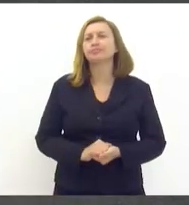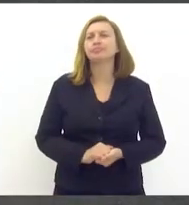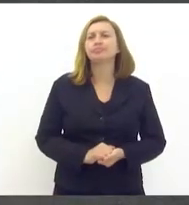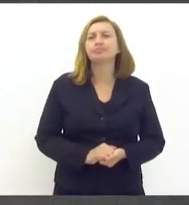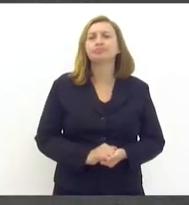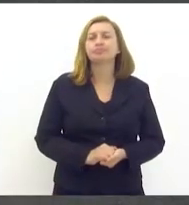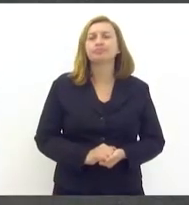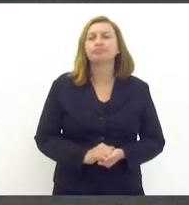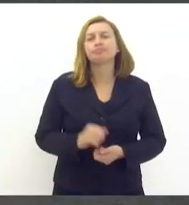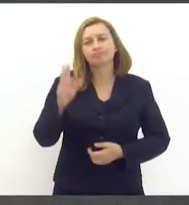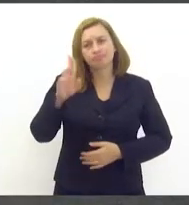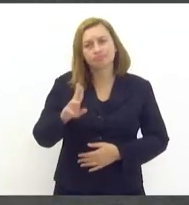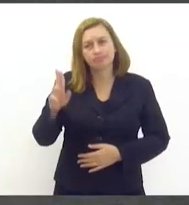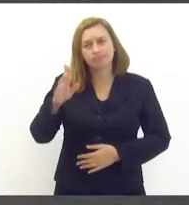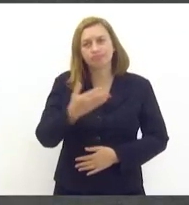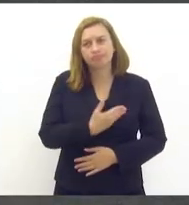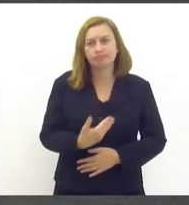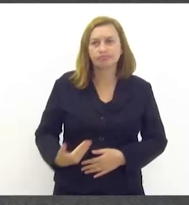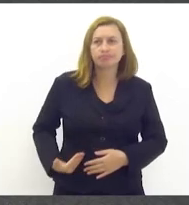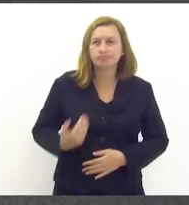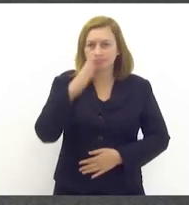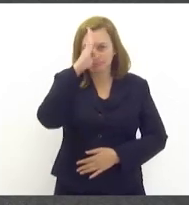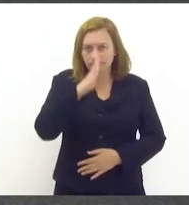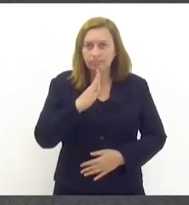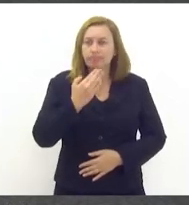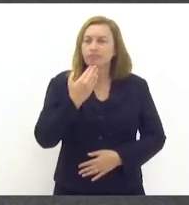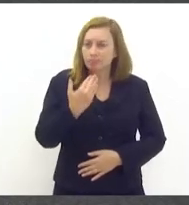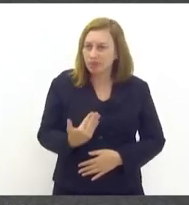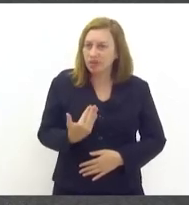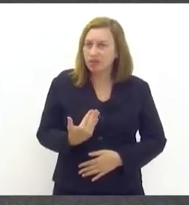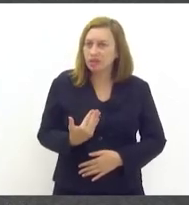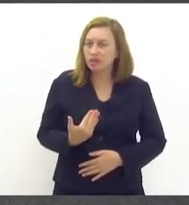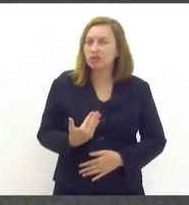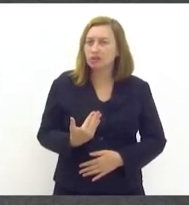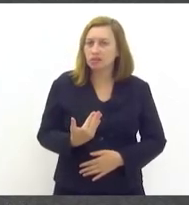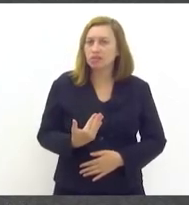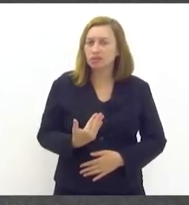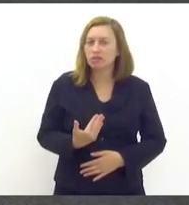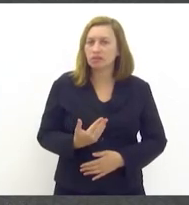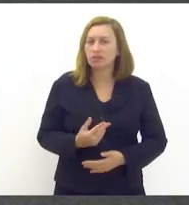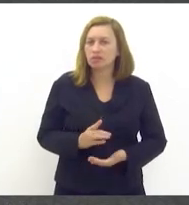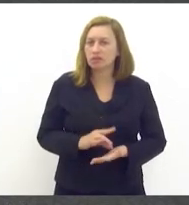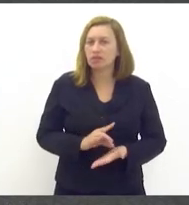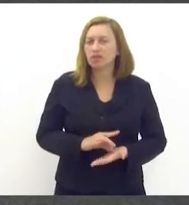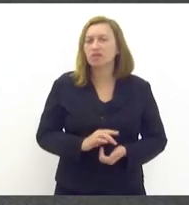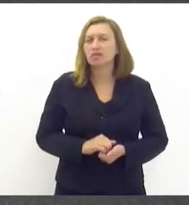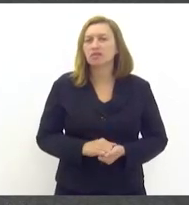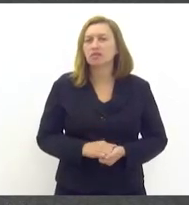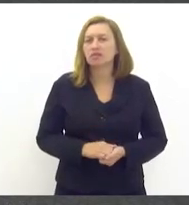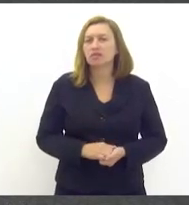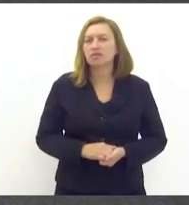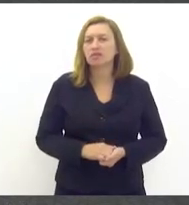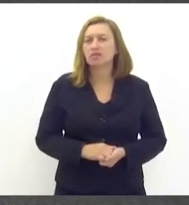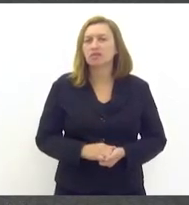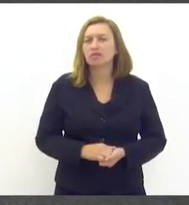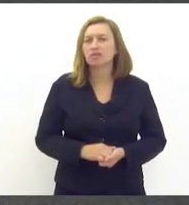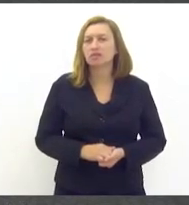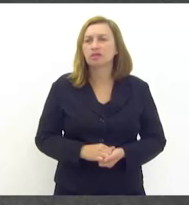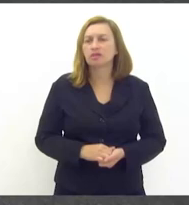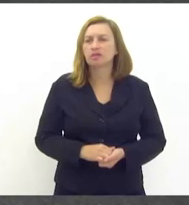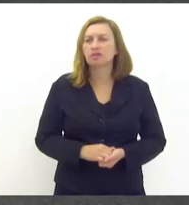a universidade pública e gratuita tem que pedir mesmo nessa contrapartida a contrapartida é